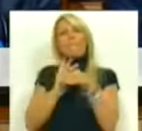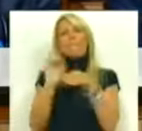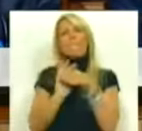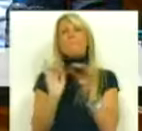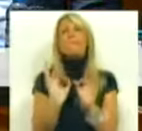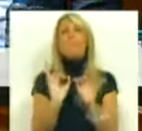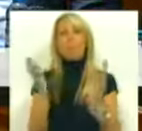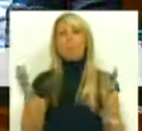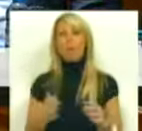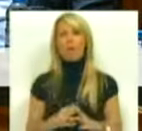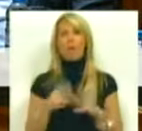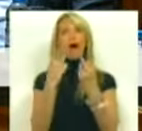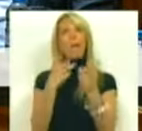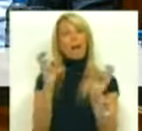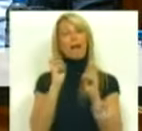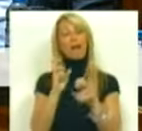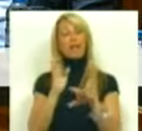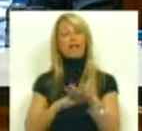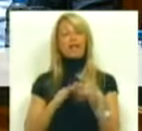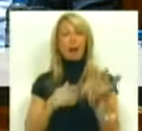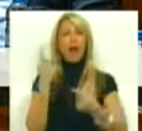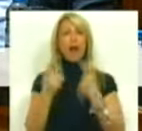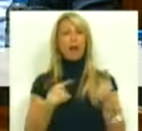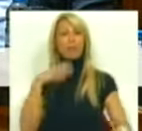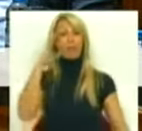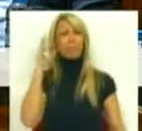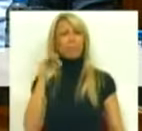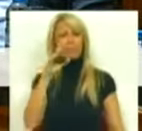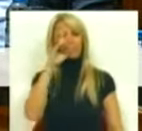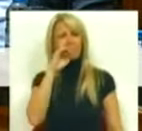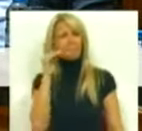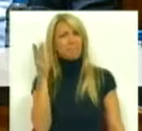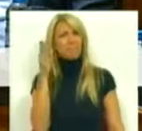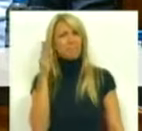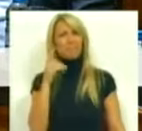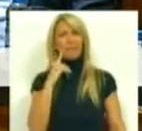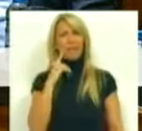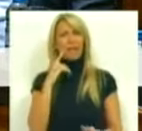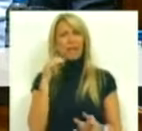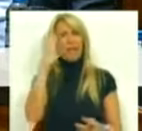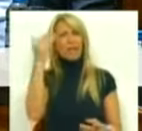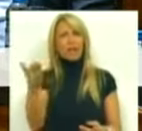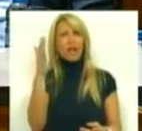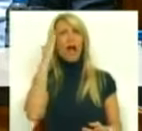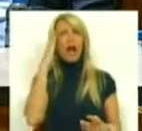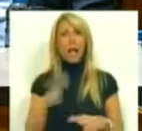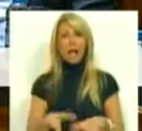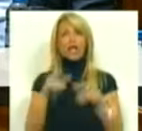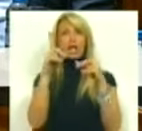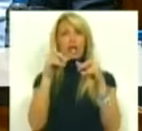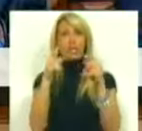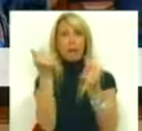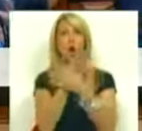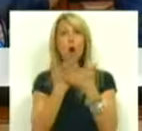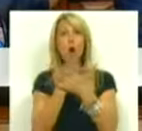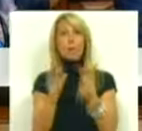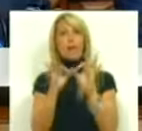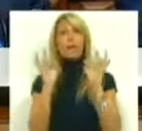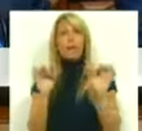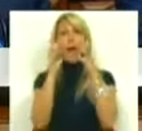bancadas da esquerda. Às vezes fico com a ideia que vossas excelências acreditam que o crescimento económico é basicamente um balão insuflável.